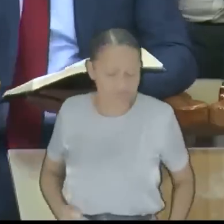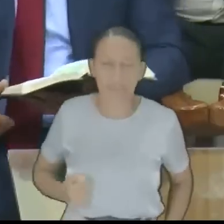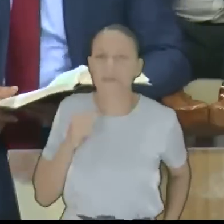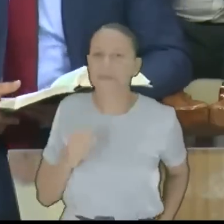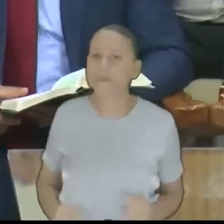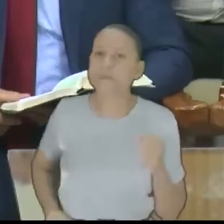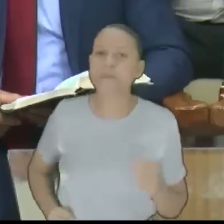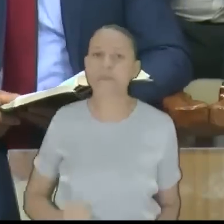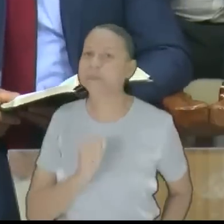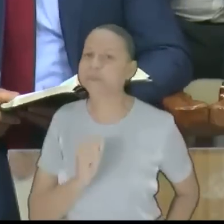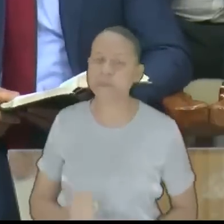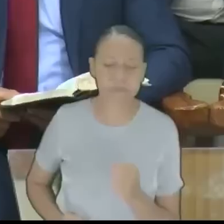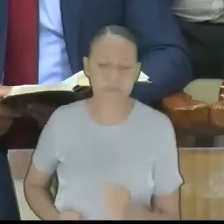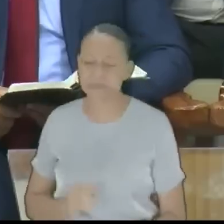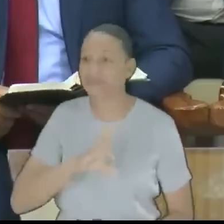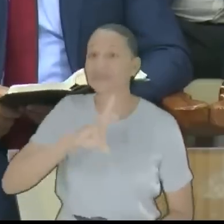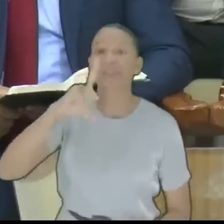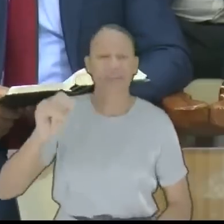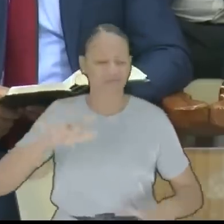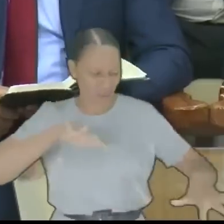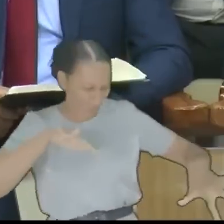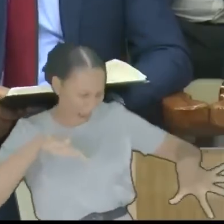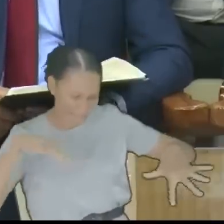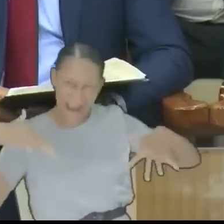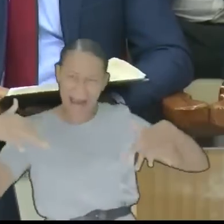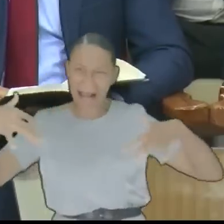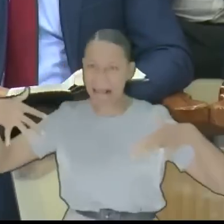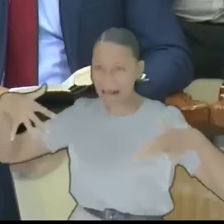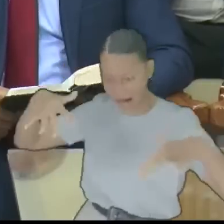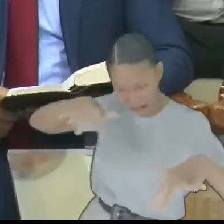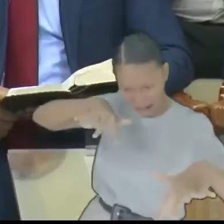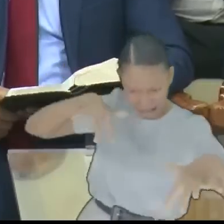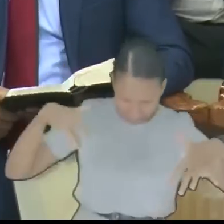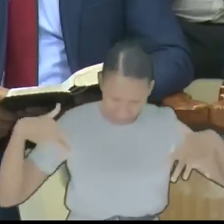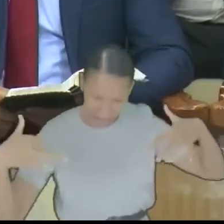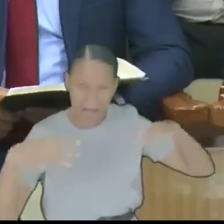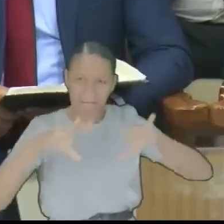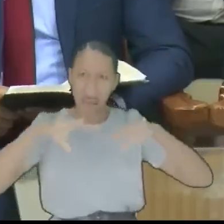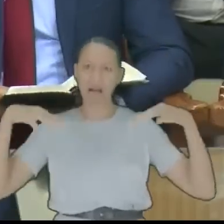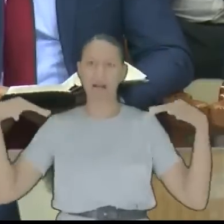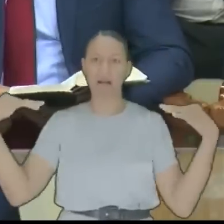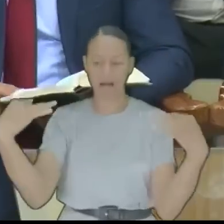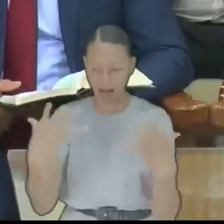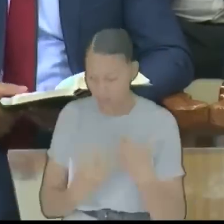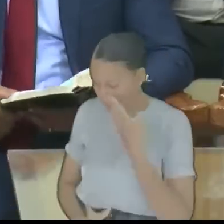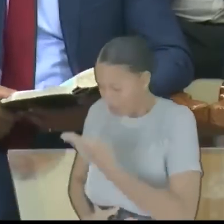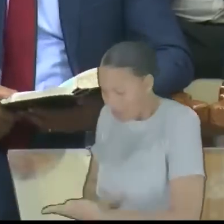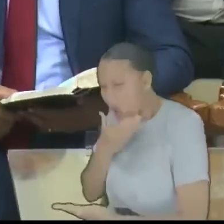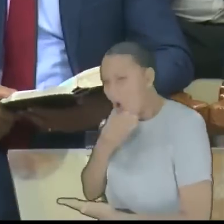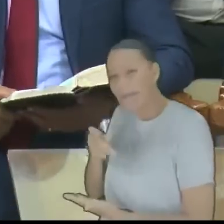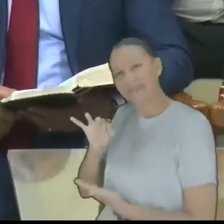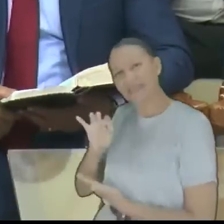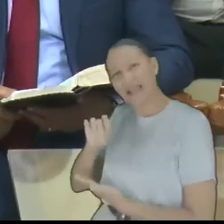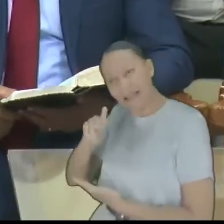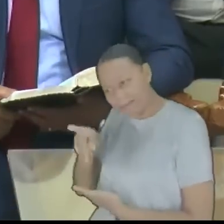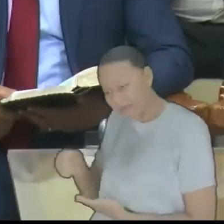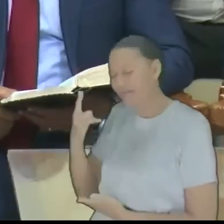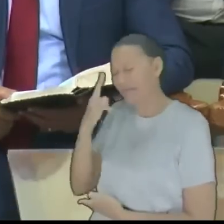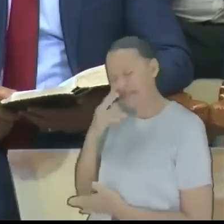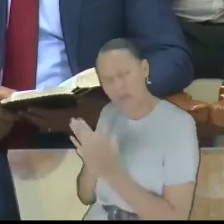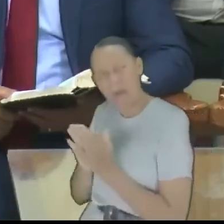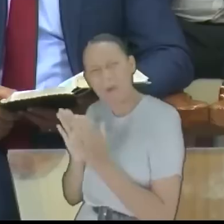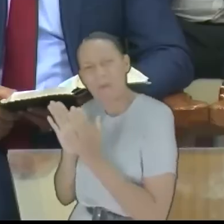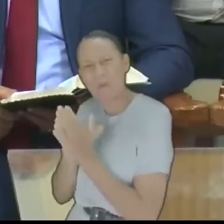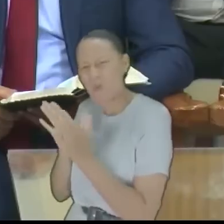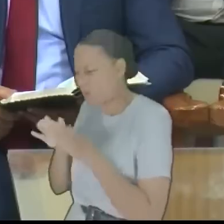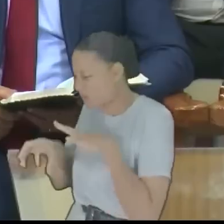chega na cidade, era o dia dos jogos, era o dia do espetáculo, e Telêmaco era um homem crente, era um homem de oração, era